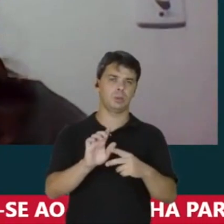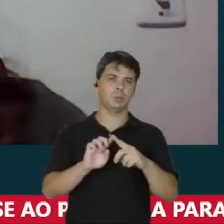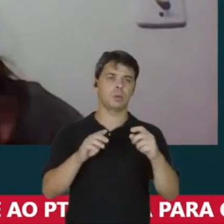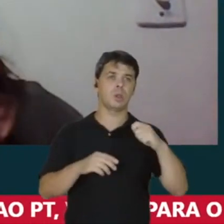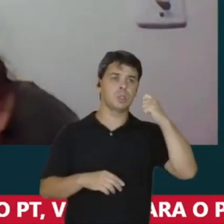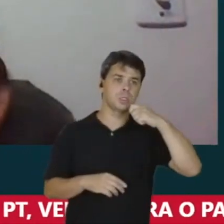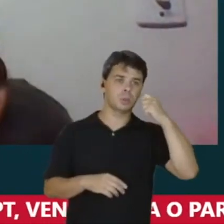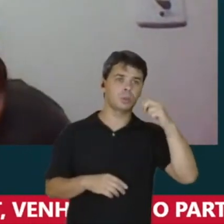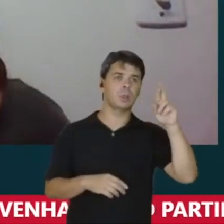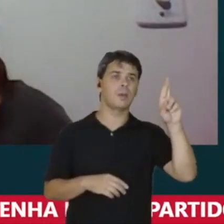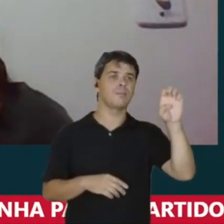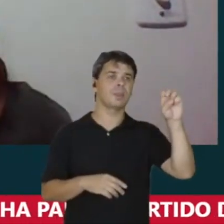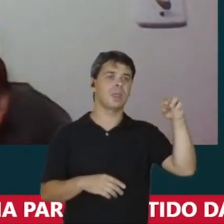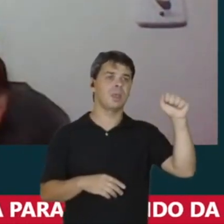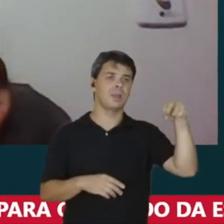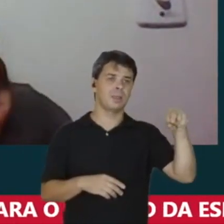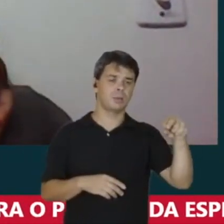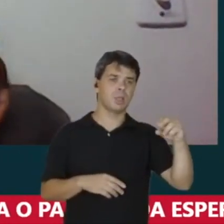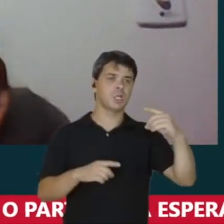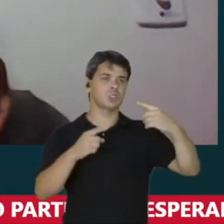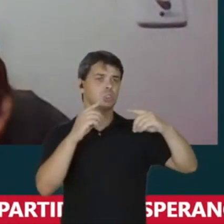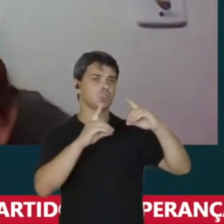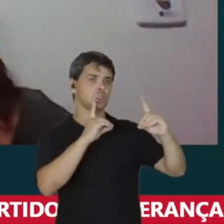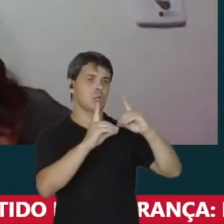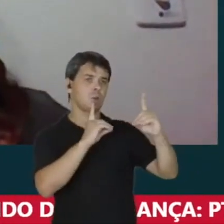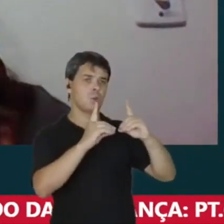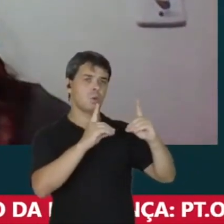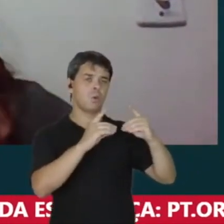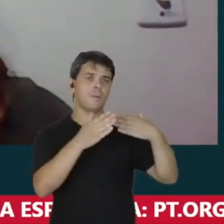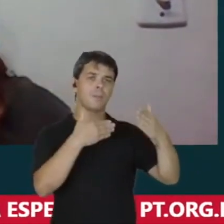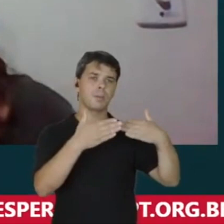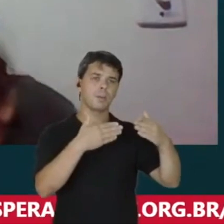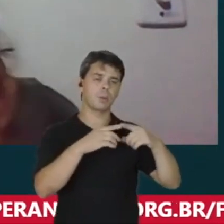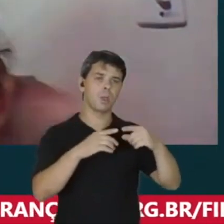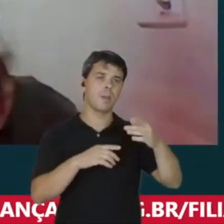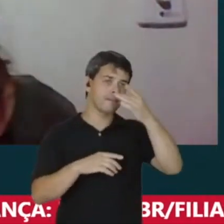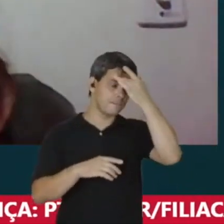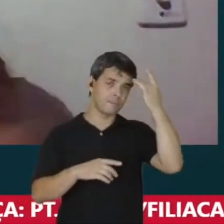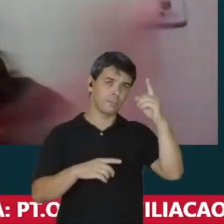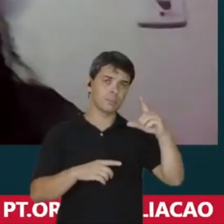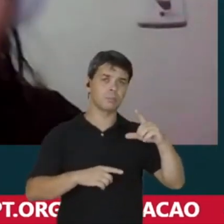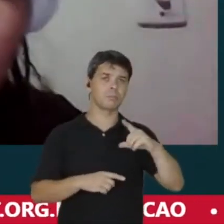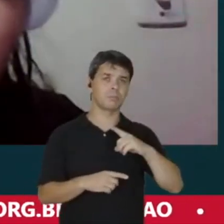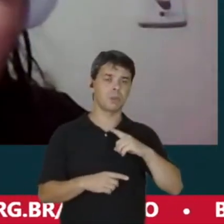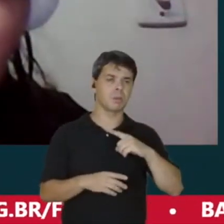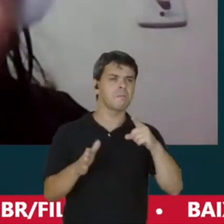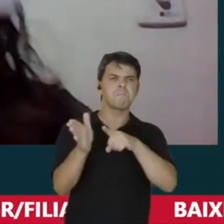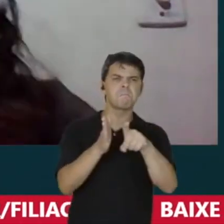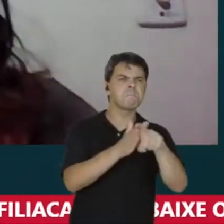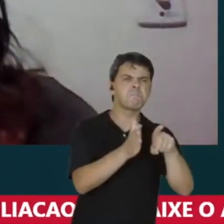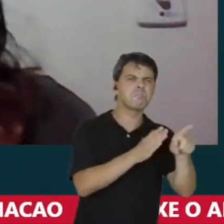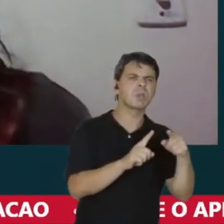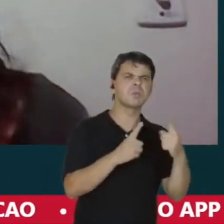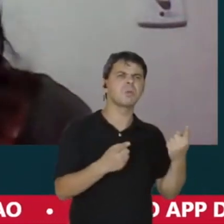Renan apresentou. Eu hoje até dialoguei um pouco na rede social com uma pessoa que estava questionando em função da